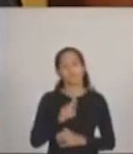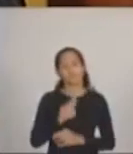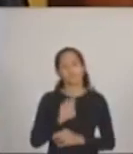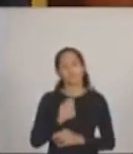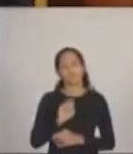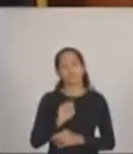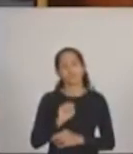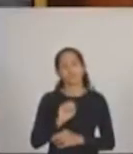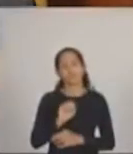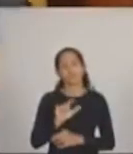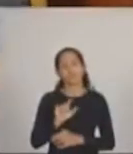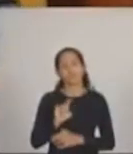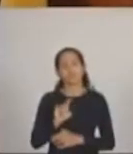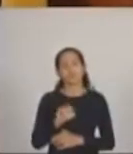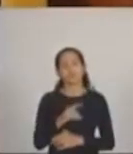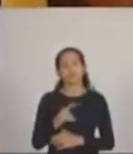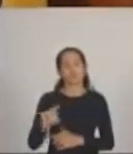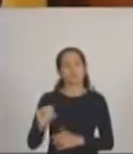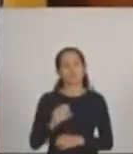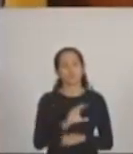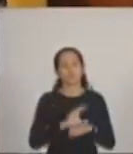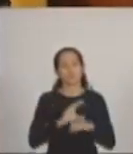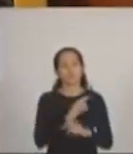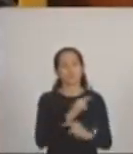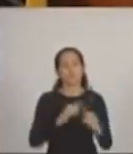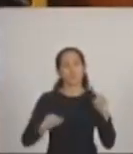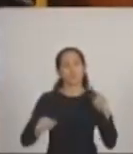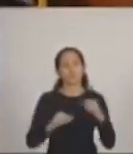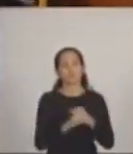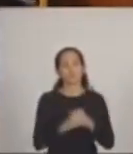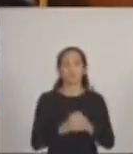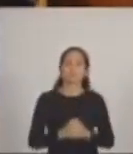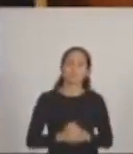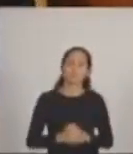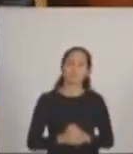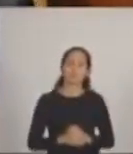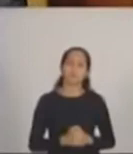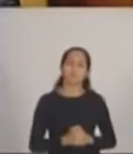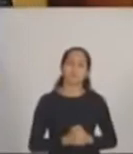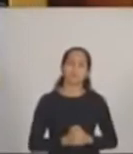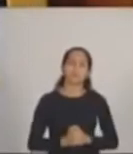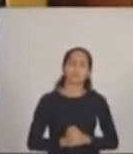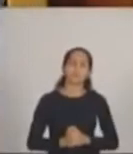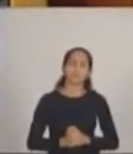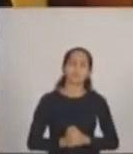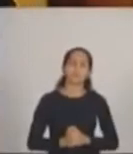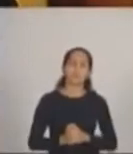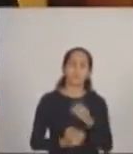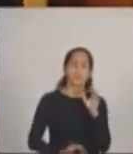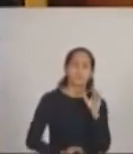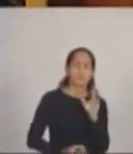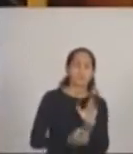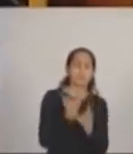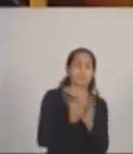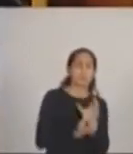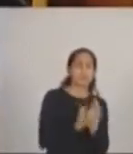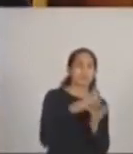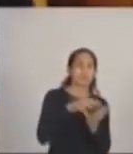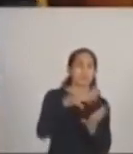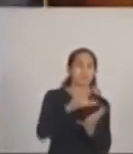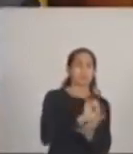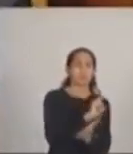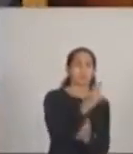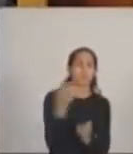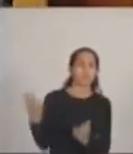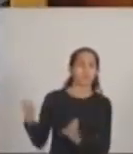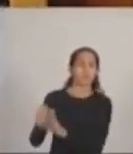Tribunal de Justiça, ele é inconstitucional, porque não se pode criar ou fechar comarcas no